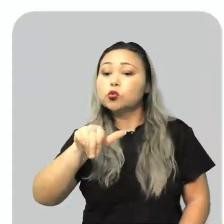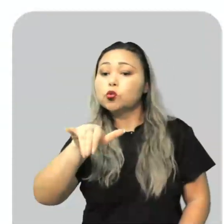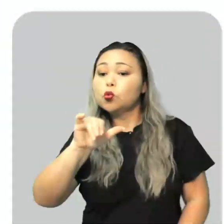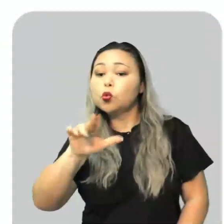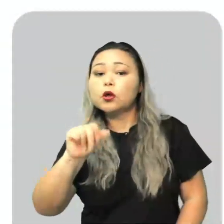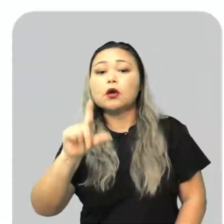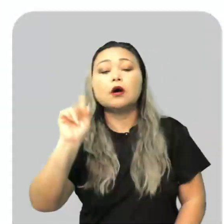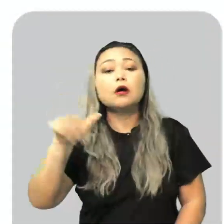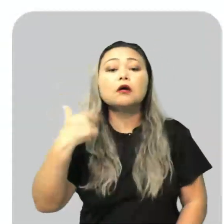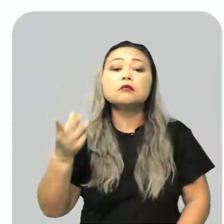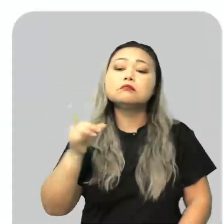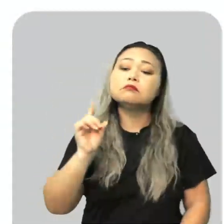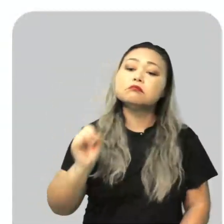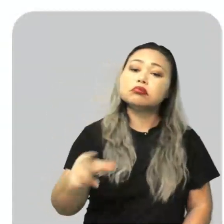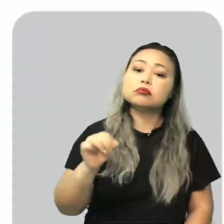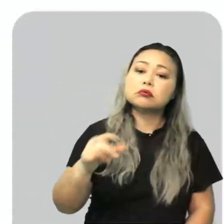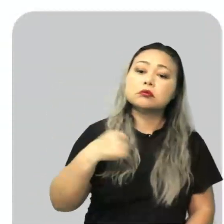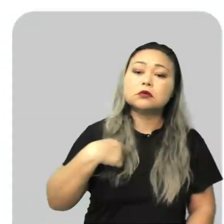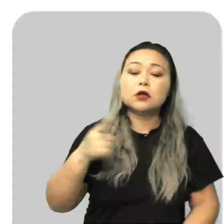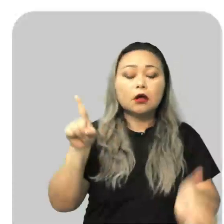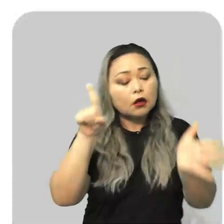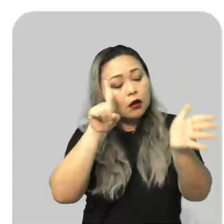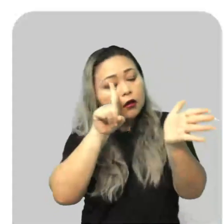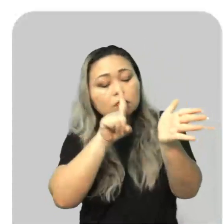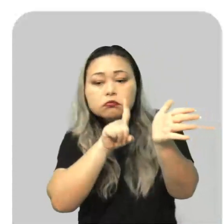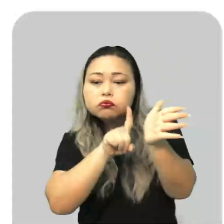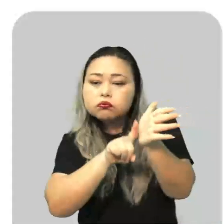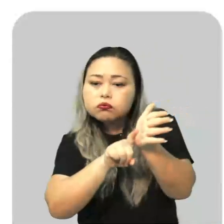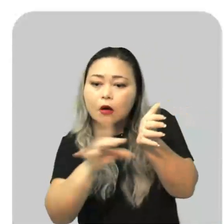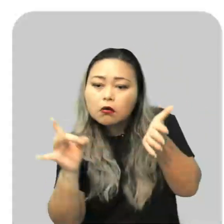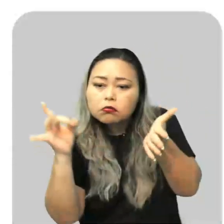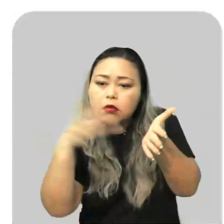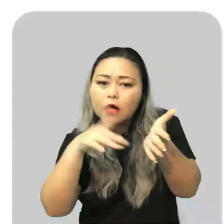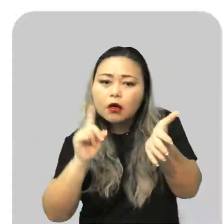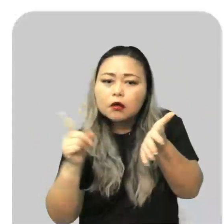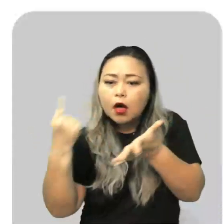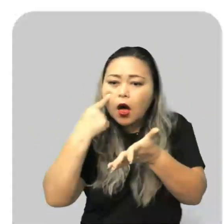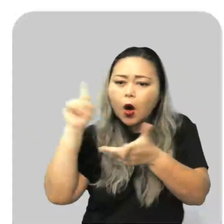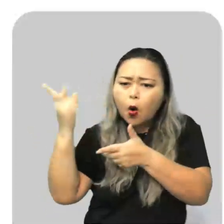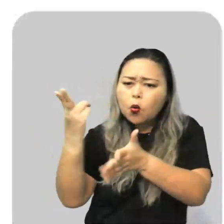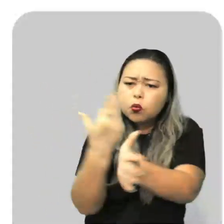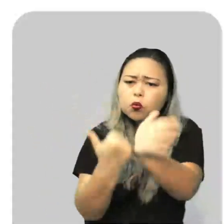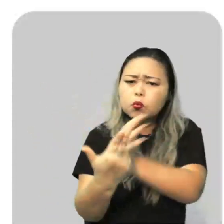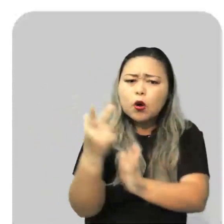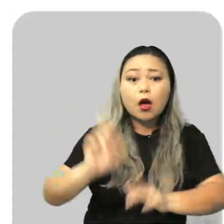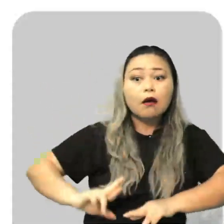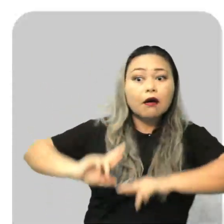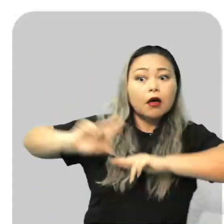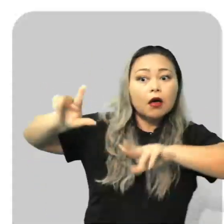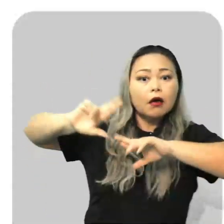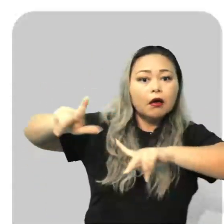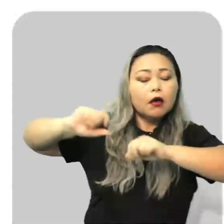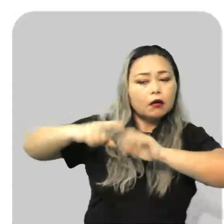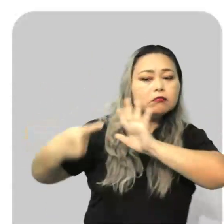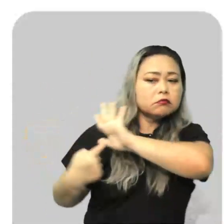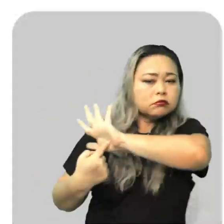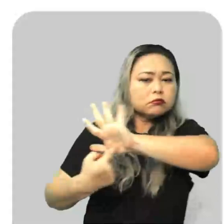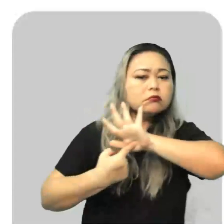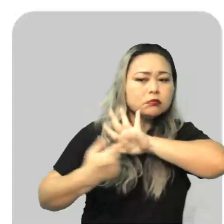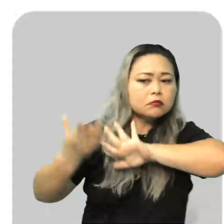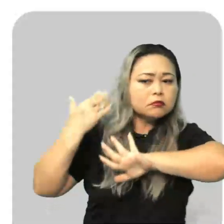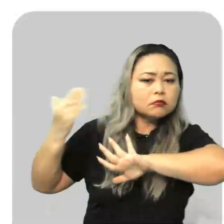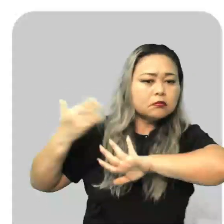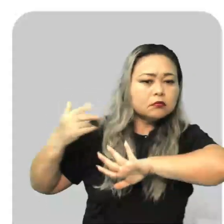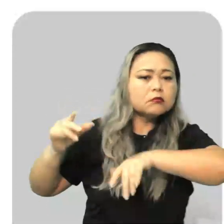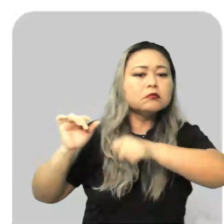Aqui nós temos o vírus que atacam bactérias, os bacteriófagos. Olha o design desse vírus, é totalmente diferente do que a gente apresentou dos demais,